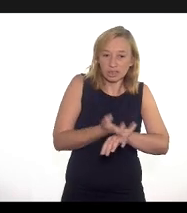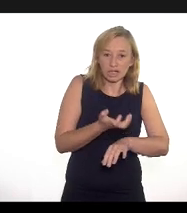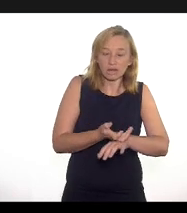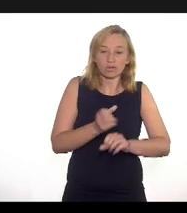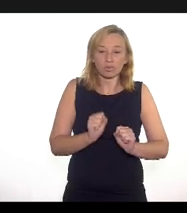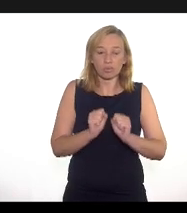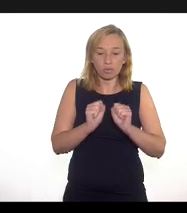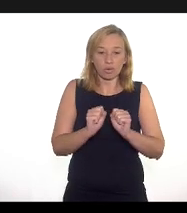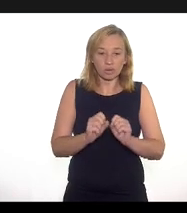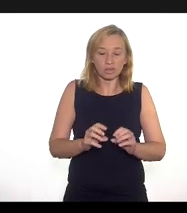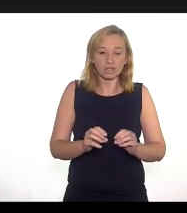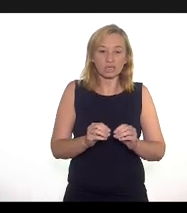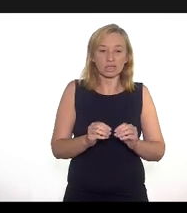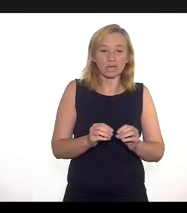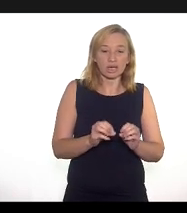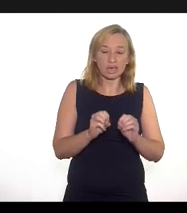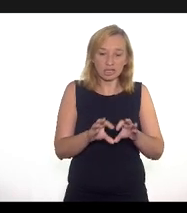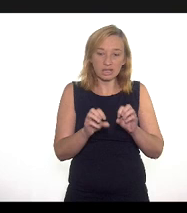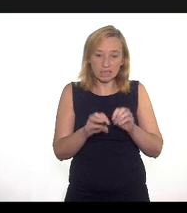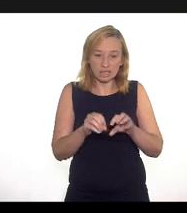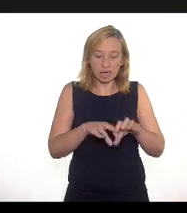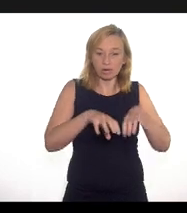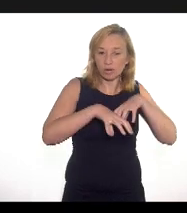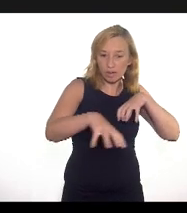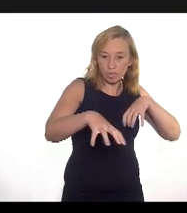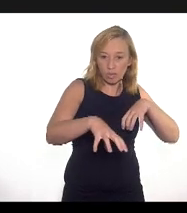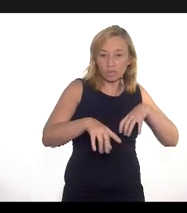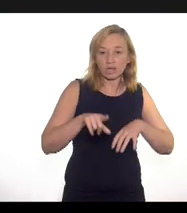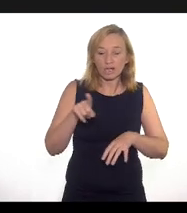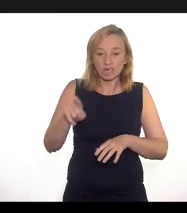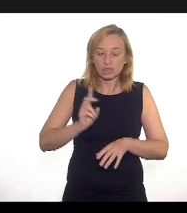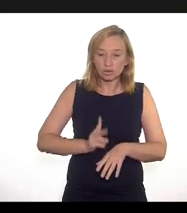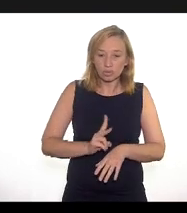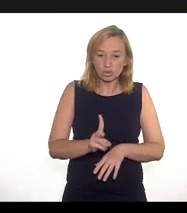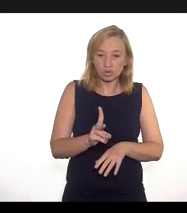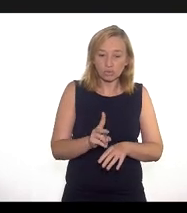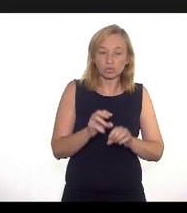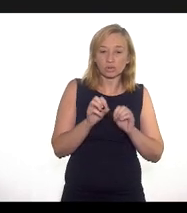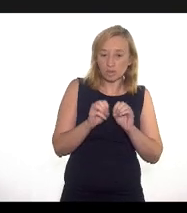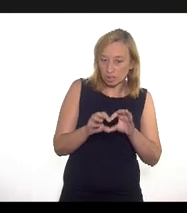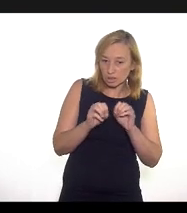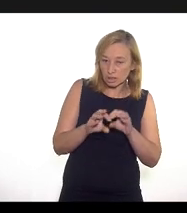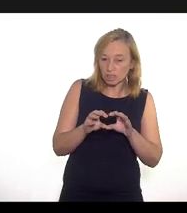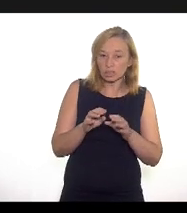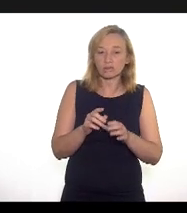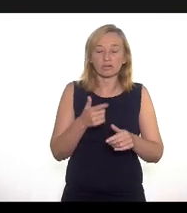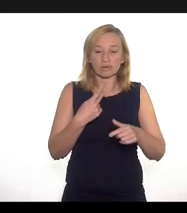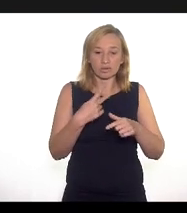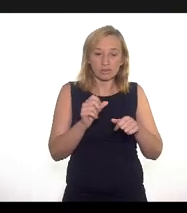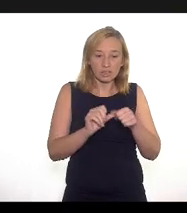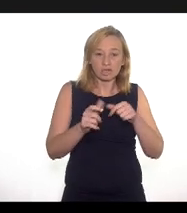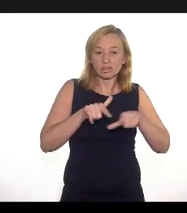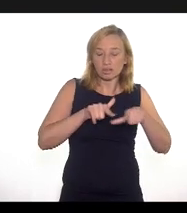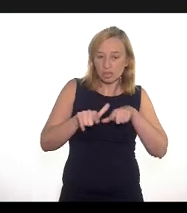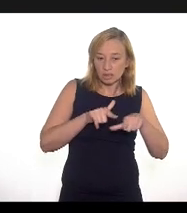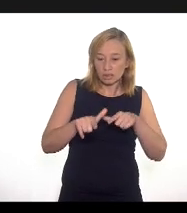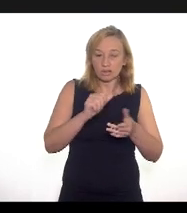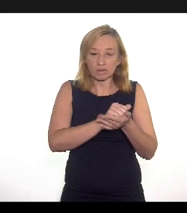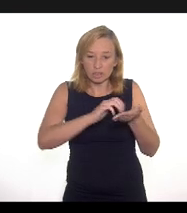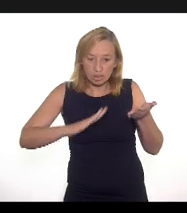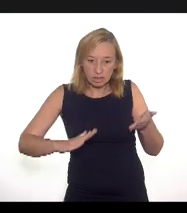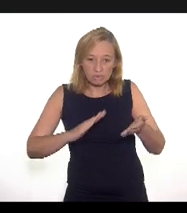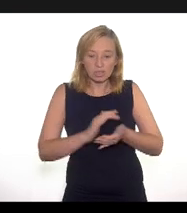de forma remota, eles estão dando, estão executando através das atividades, e